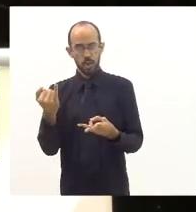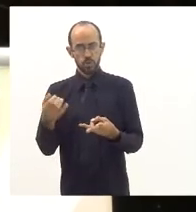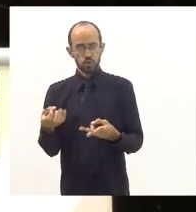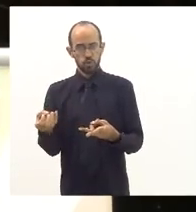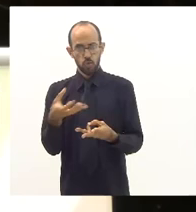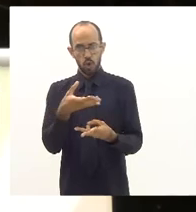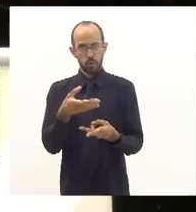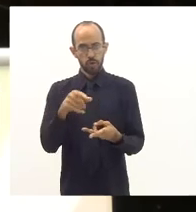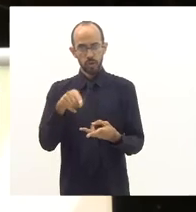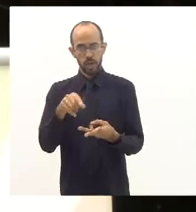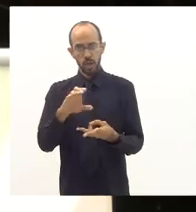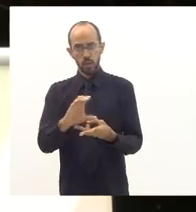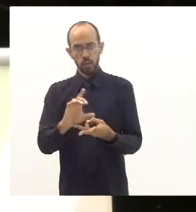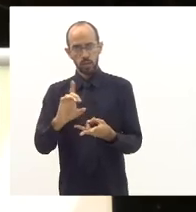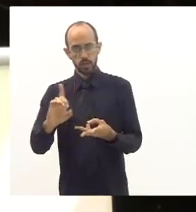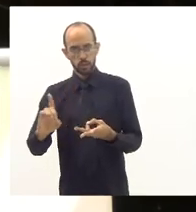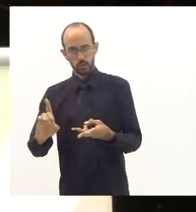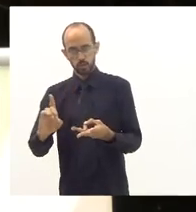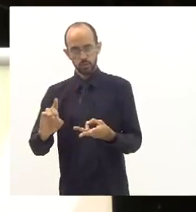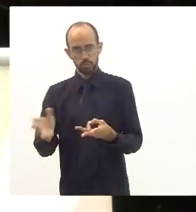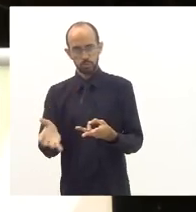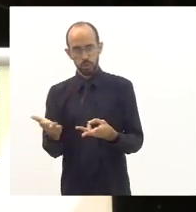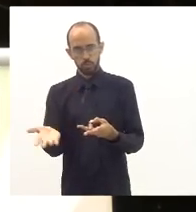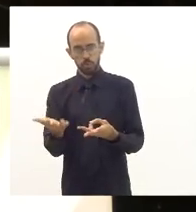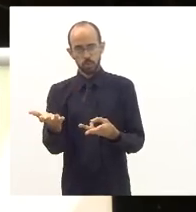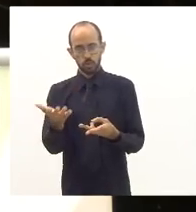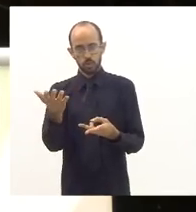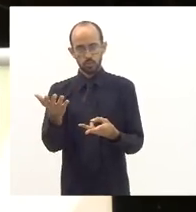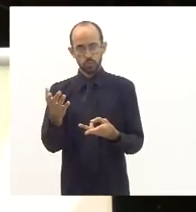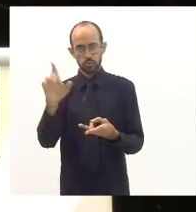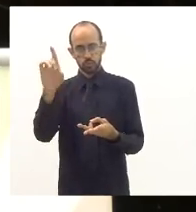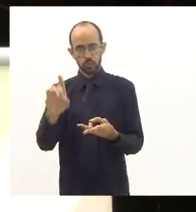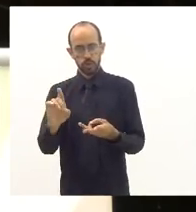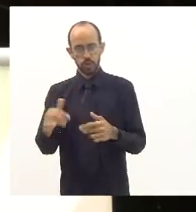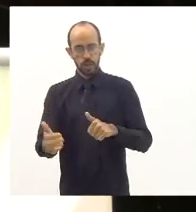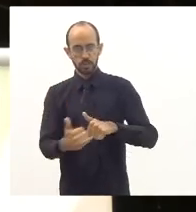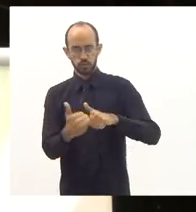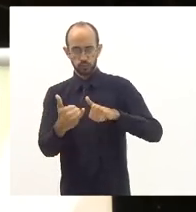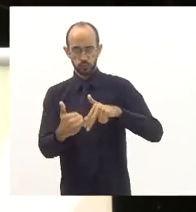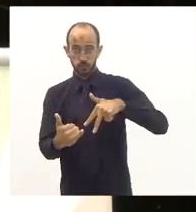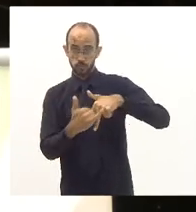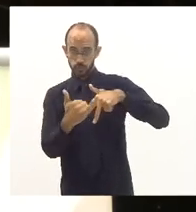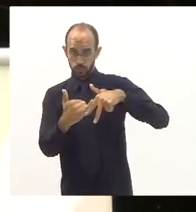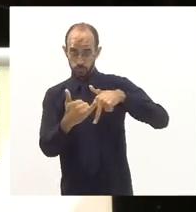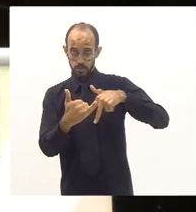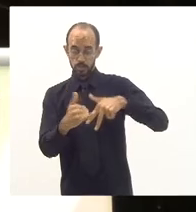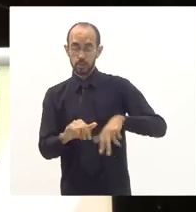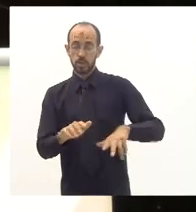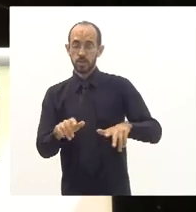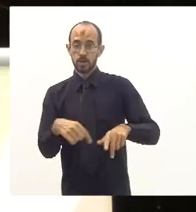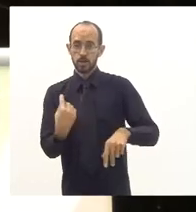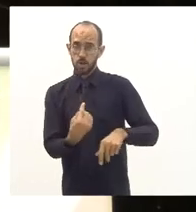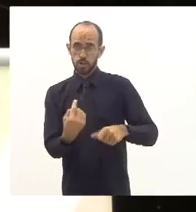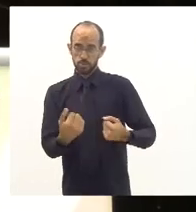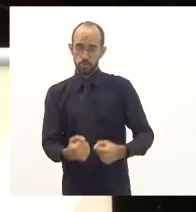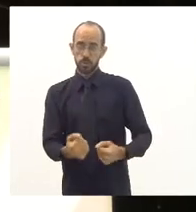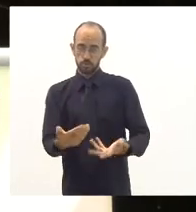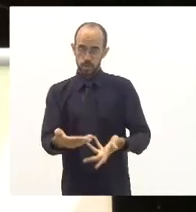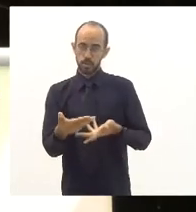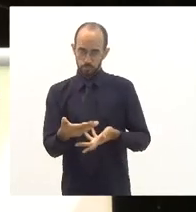que se chama Coordenadoria de Promoção dos Direitos das Vítimas. Nós lá podemos